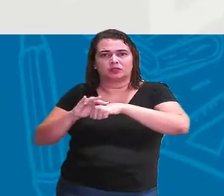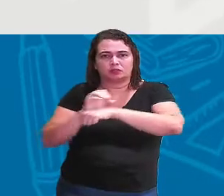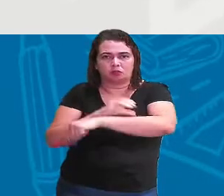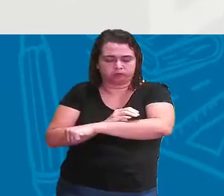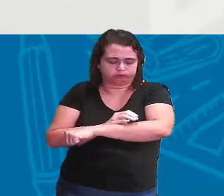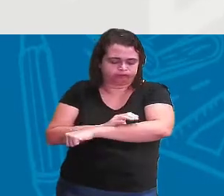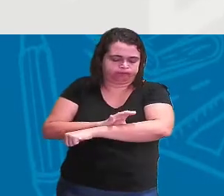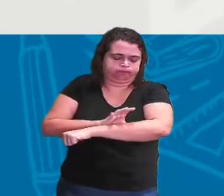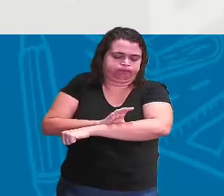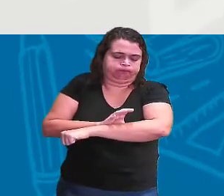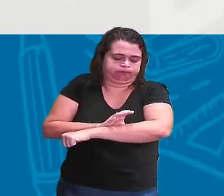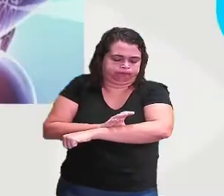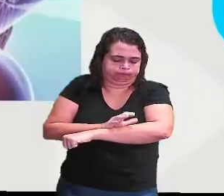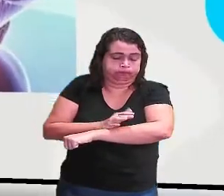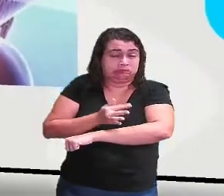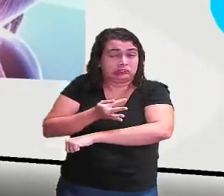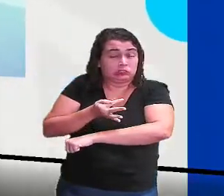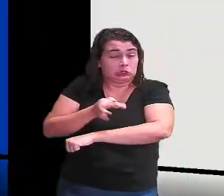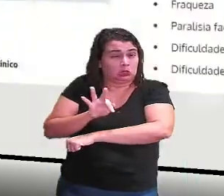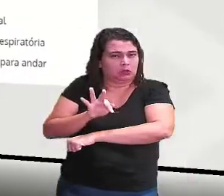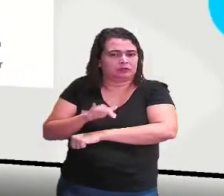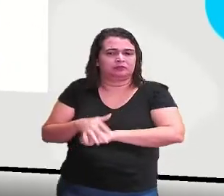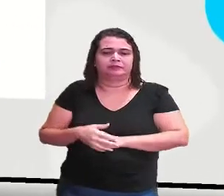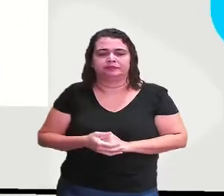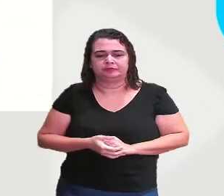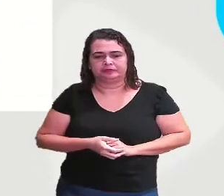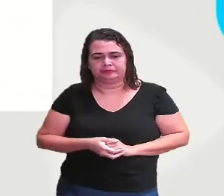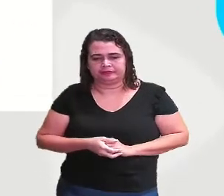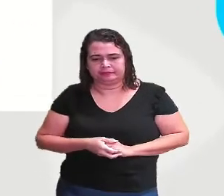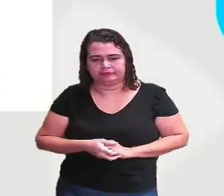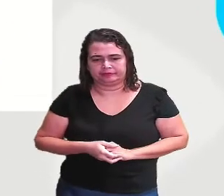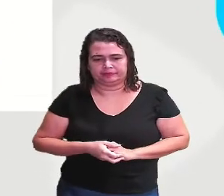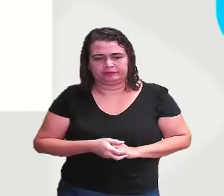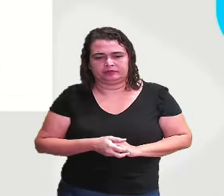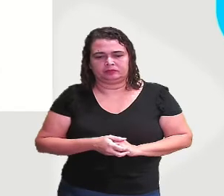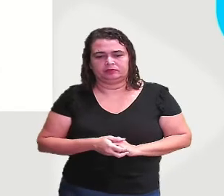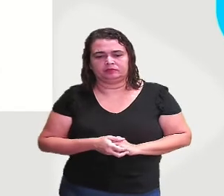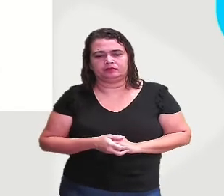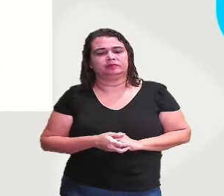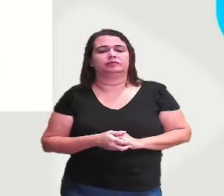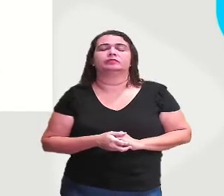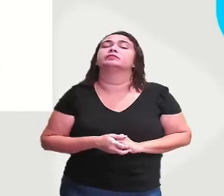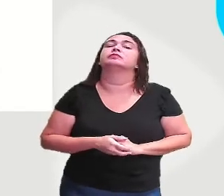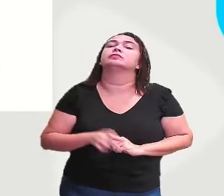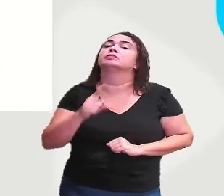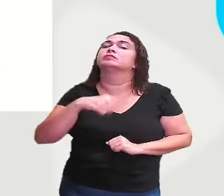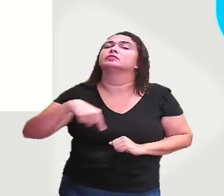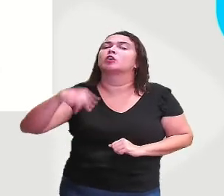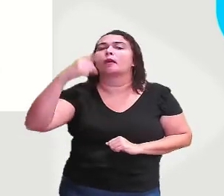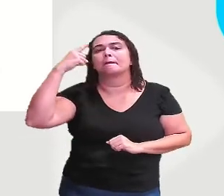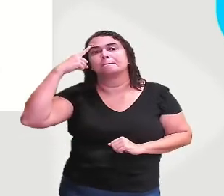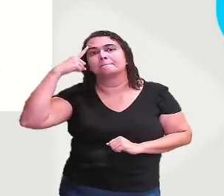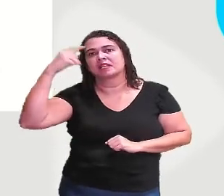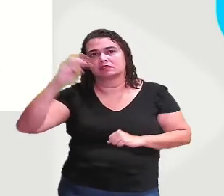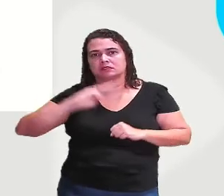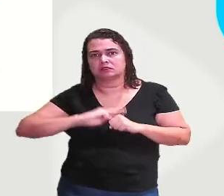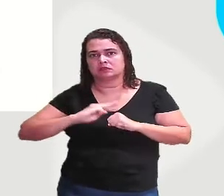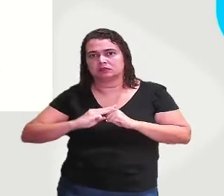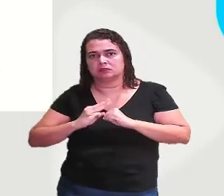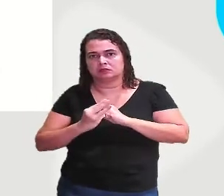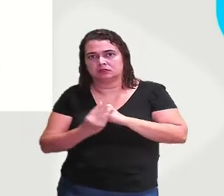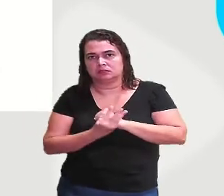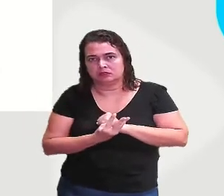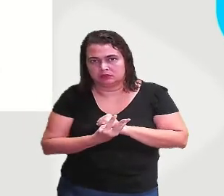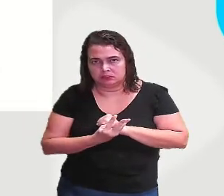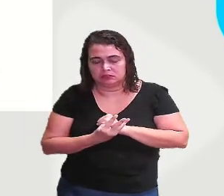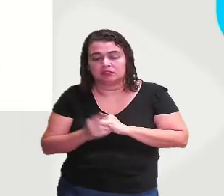tá bom? E aí vou pedir já para a produção abrir a próxima imagem, porque quando eu penso em zika, eu não posso deixar de falar da síndrome